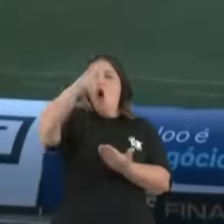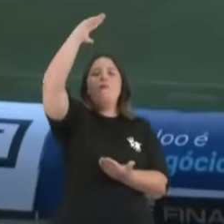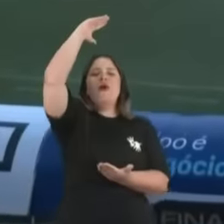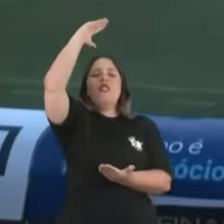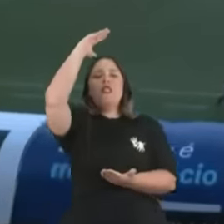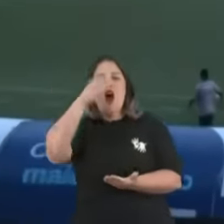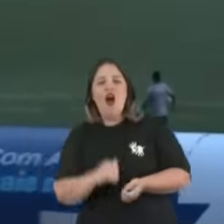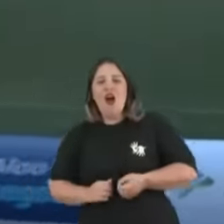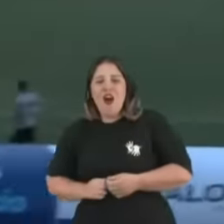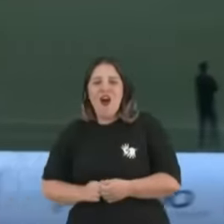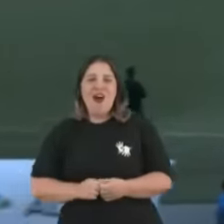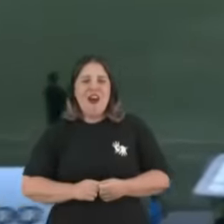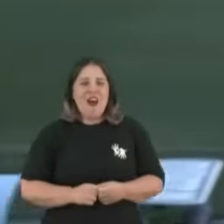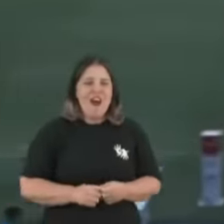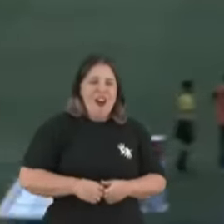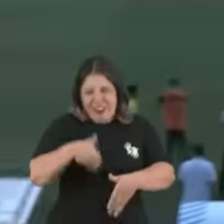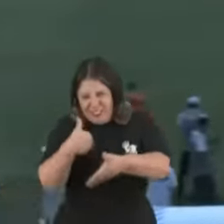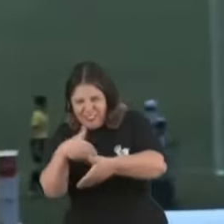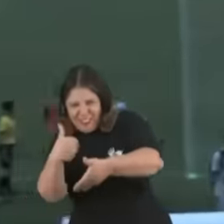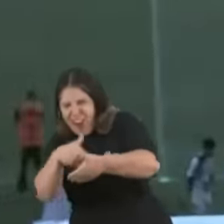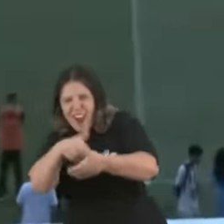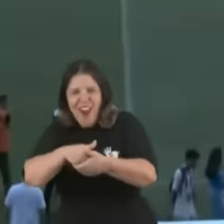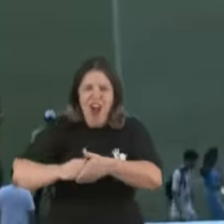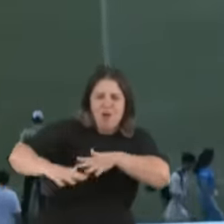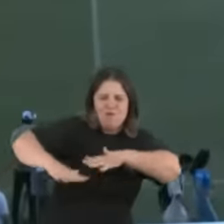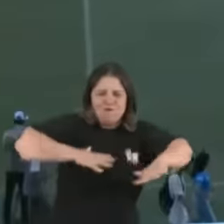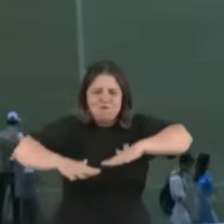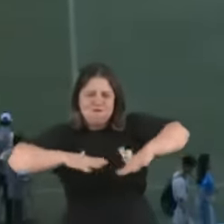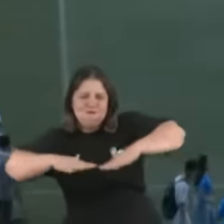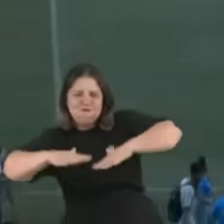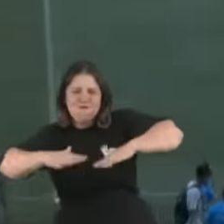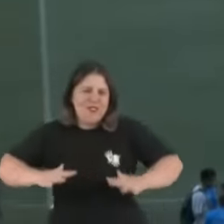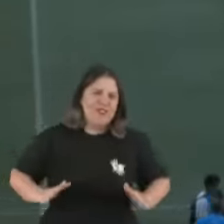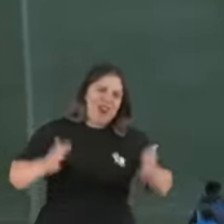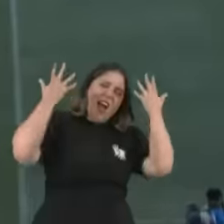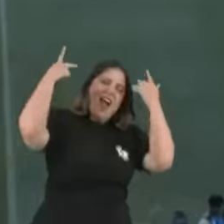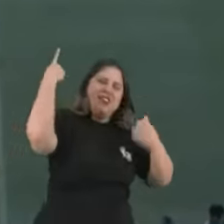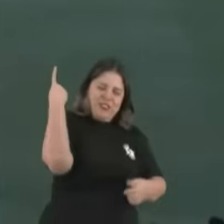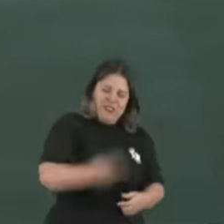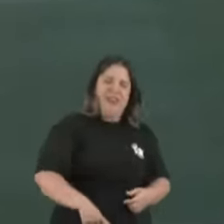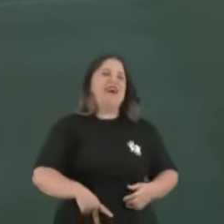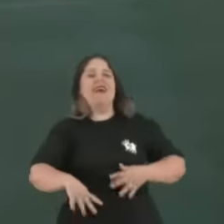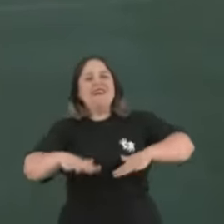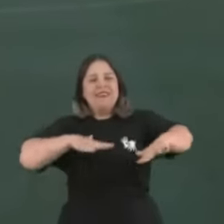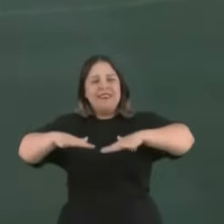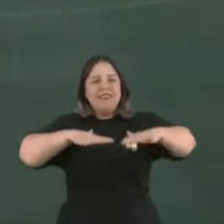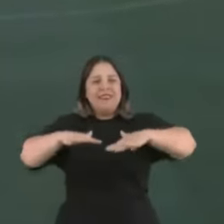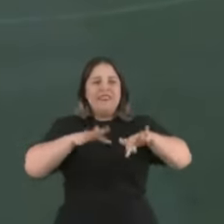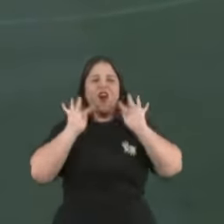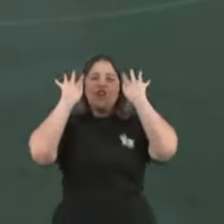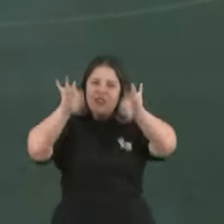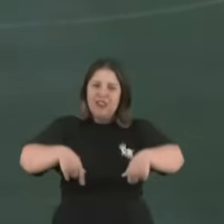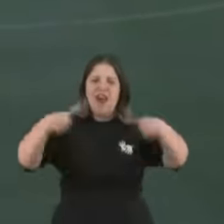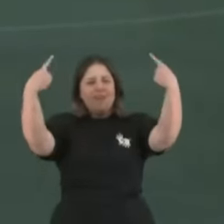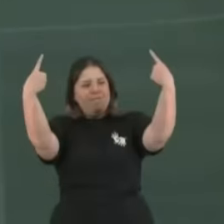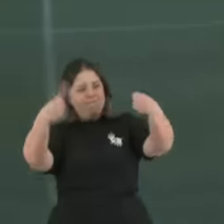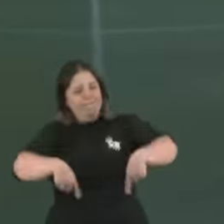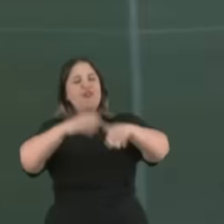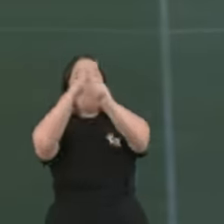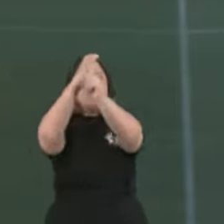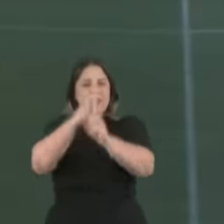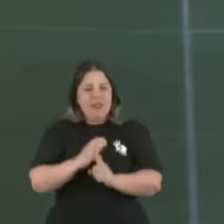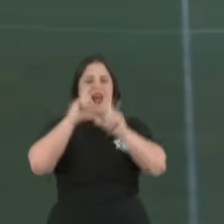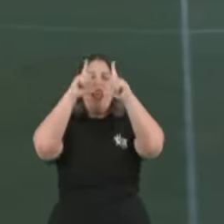giro, planeta bola, começa a festa no mundo do futebol. É a grande final do campeonato alagoano, saída de bola do